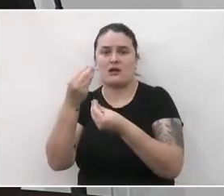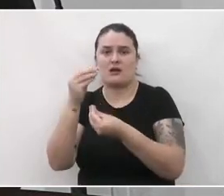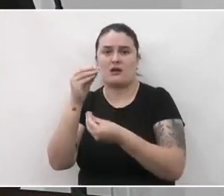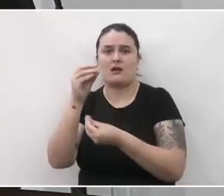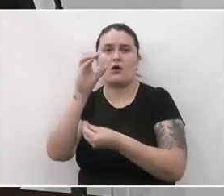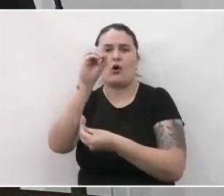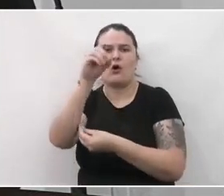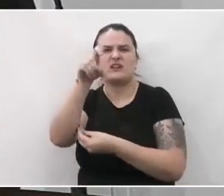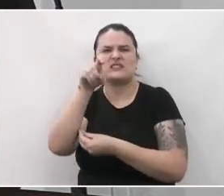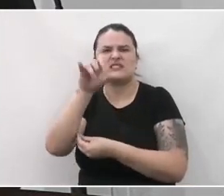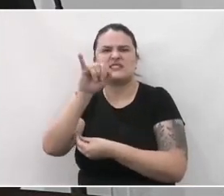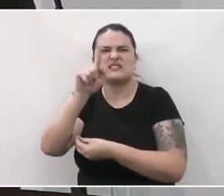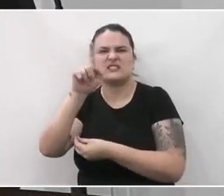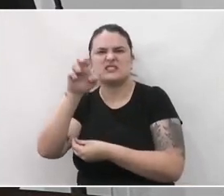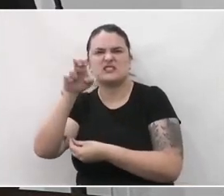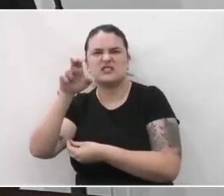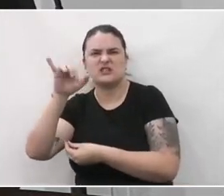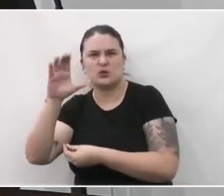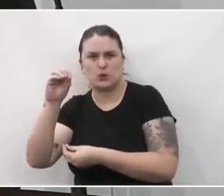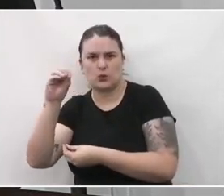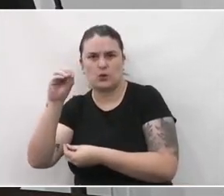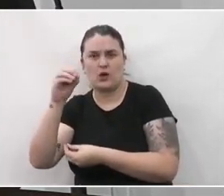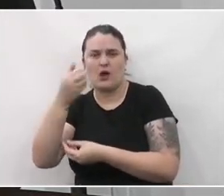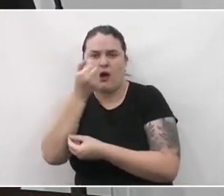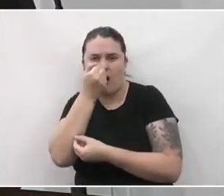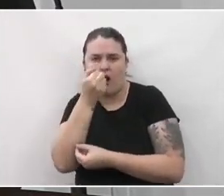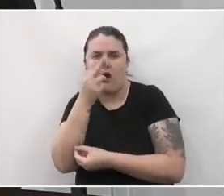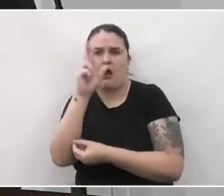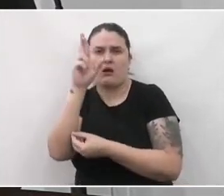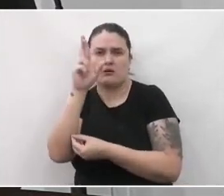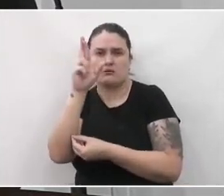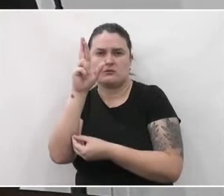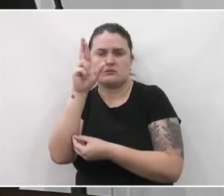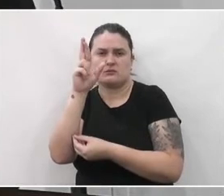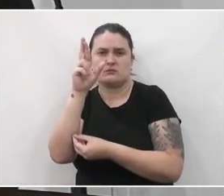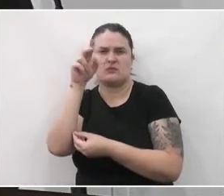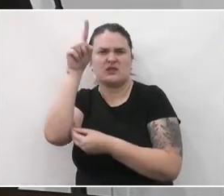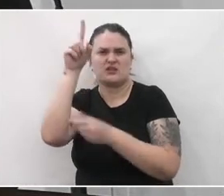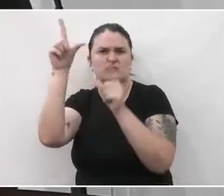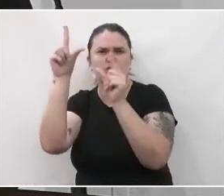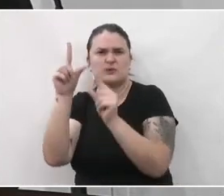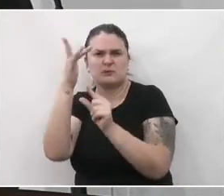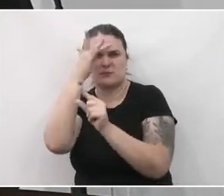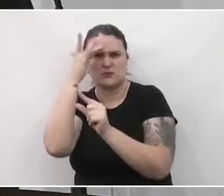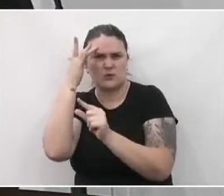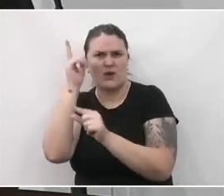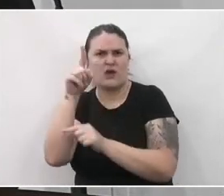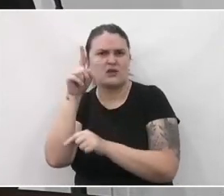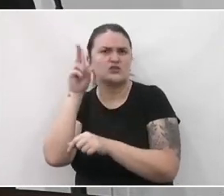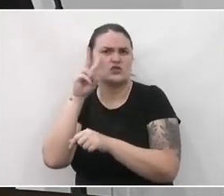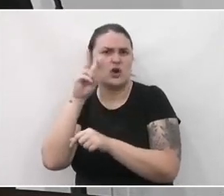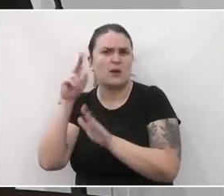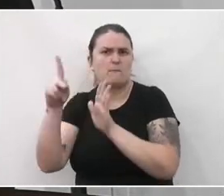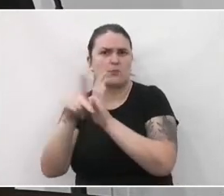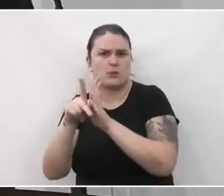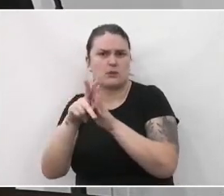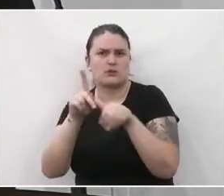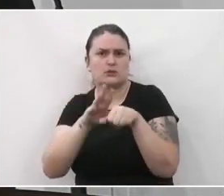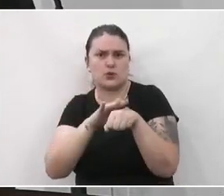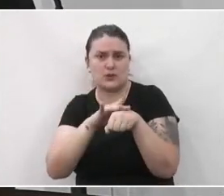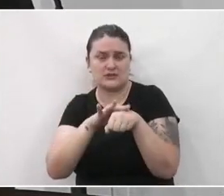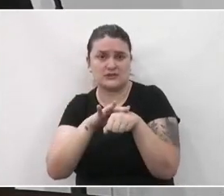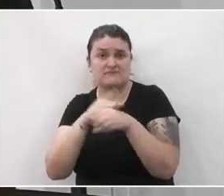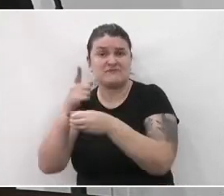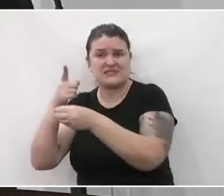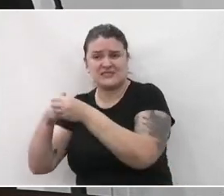hoje Manaus também não teria mais a quantidade de pessoas que morreram, porque isso é a história natural da doença. Então,